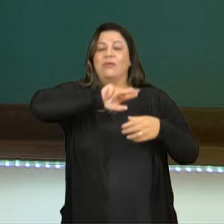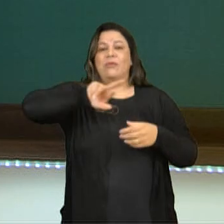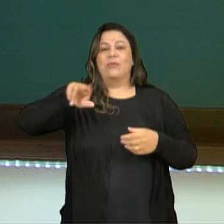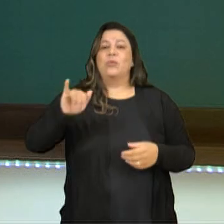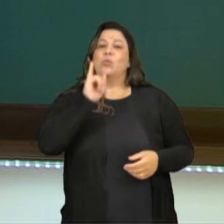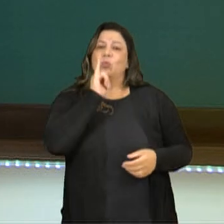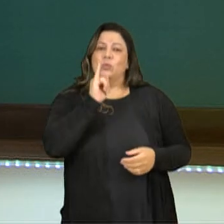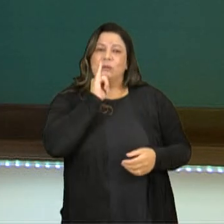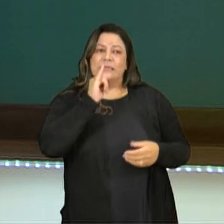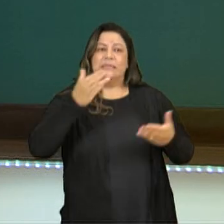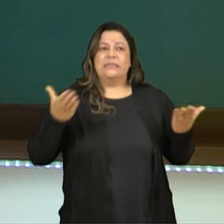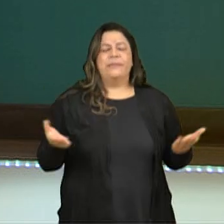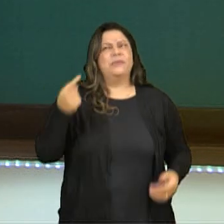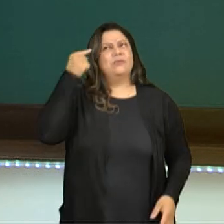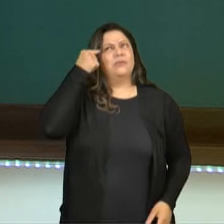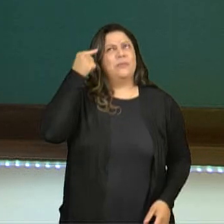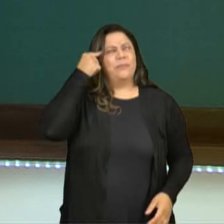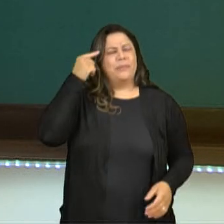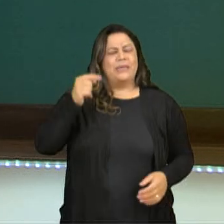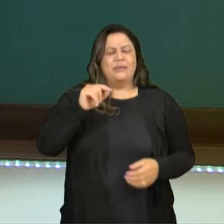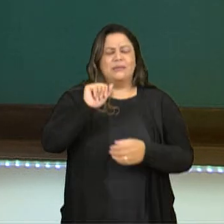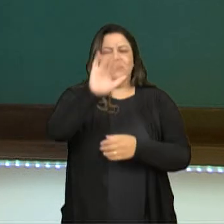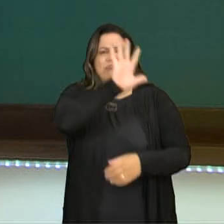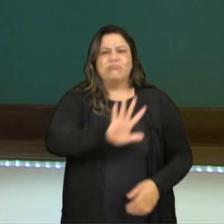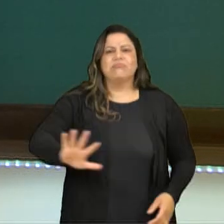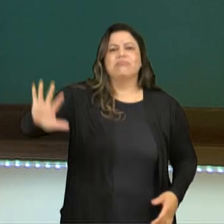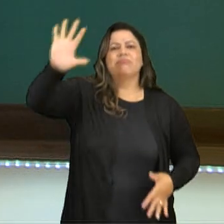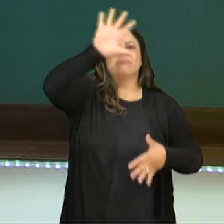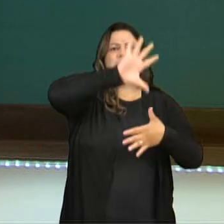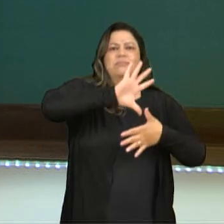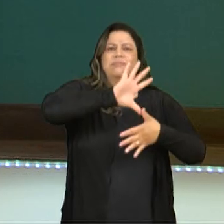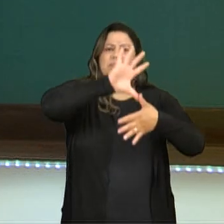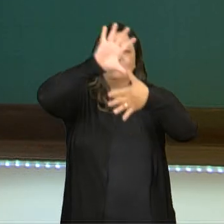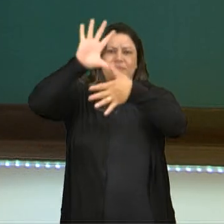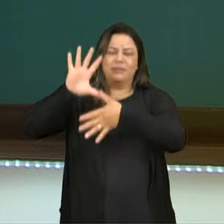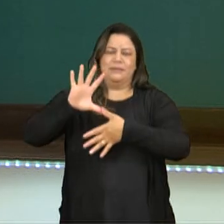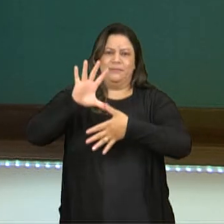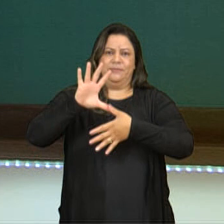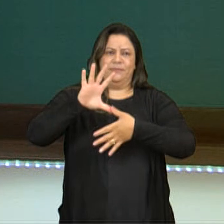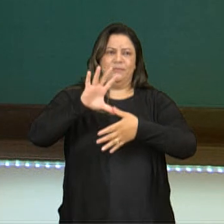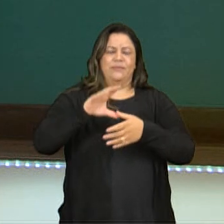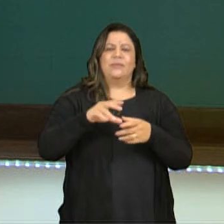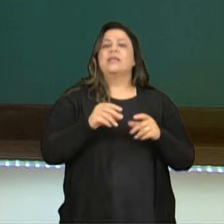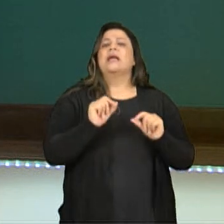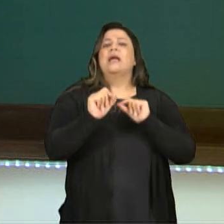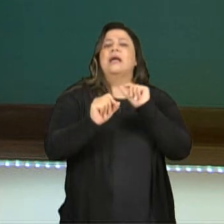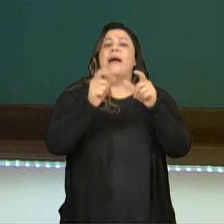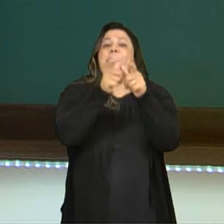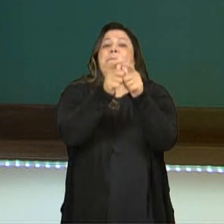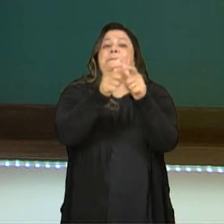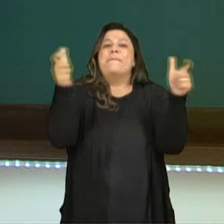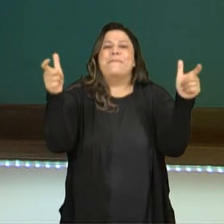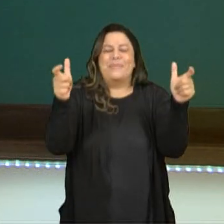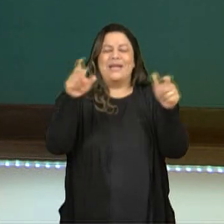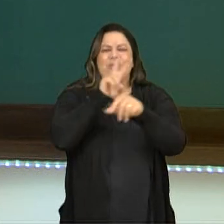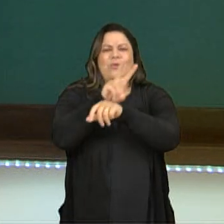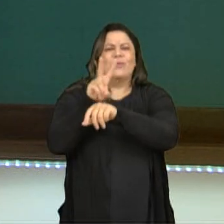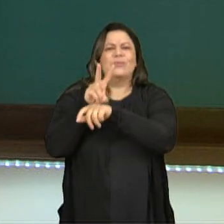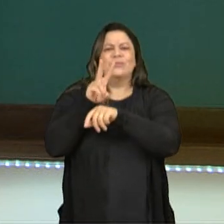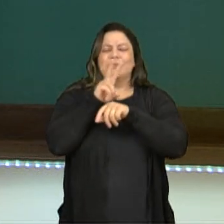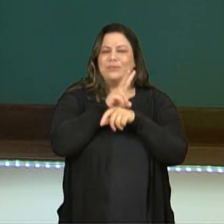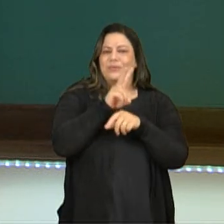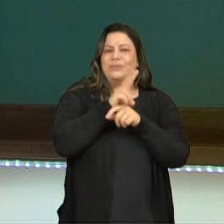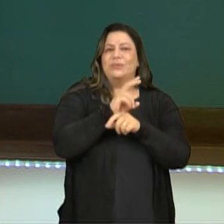exemplos. E quando eu penso em território brasileiro, a porção do território que apresenta maior quantidade de unidades